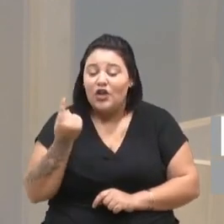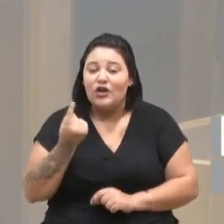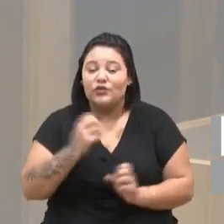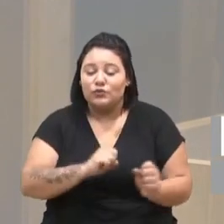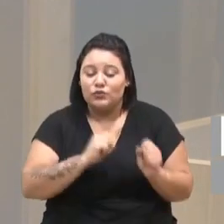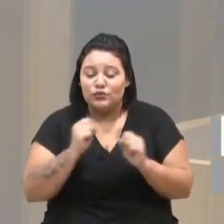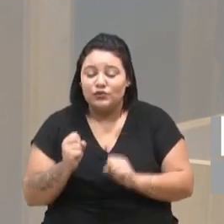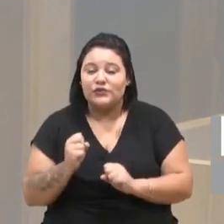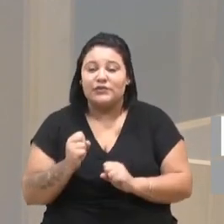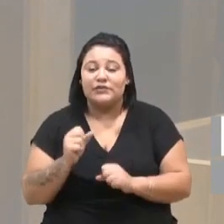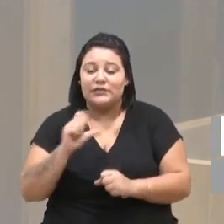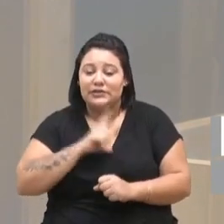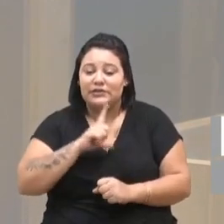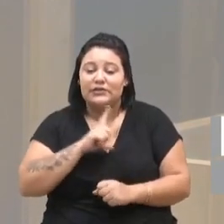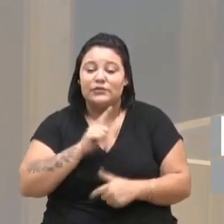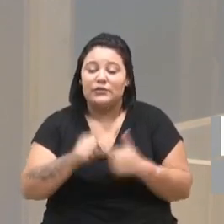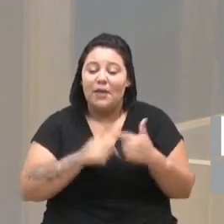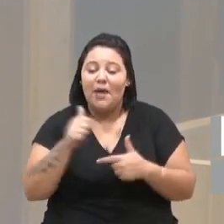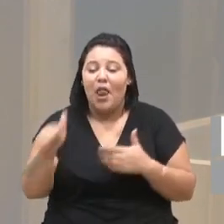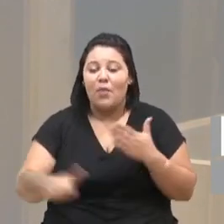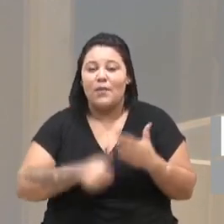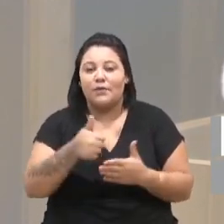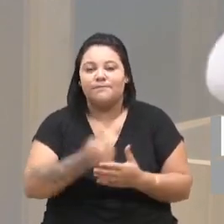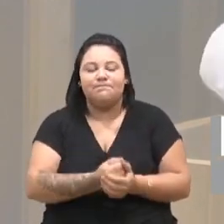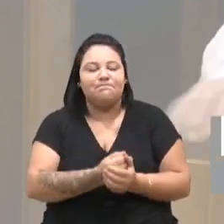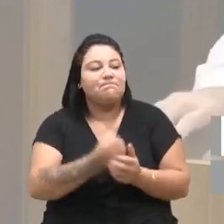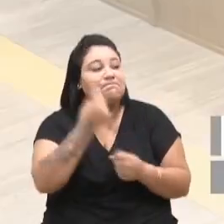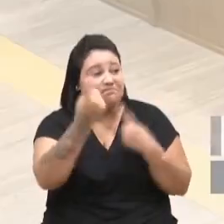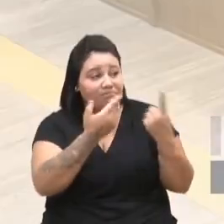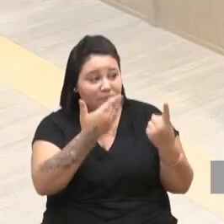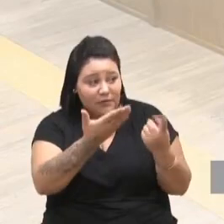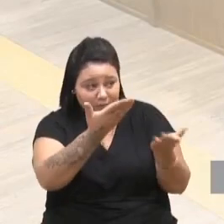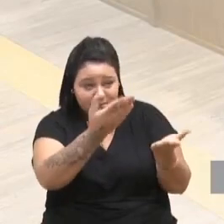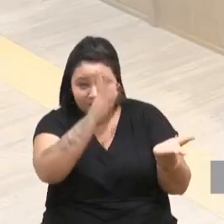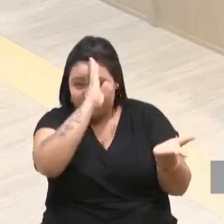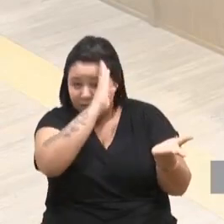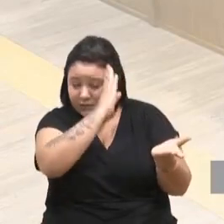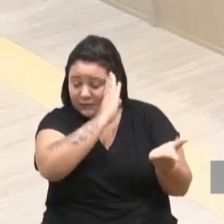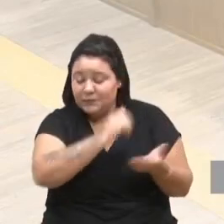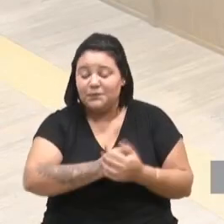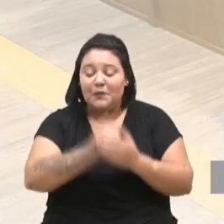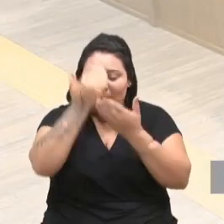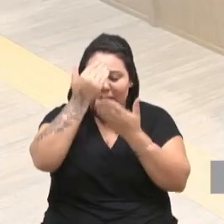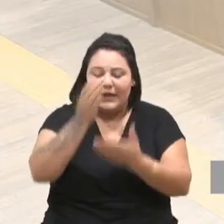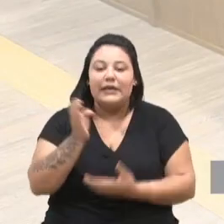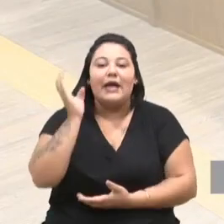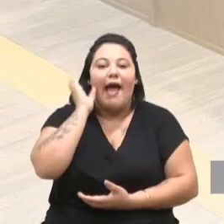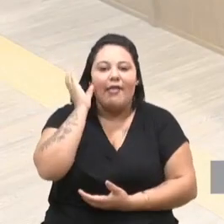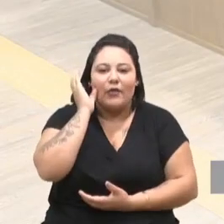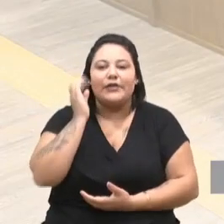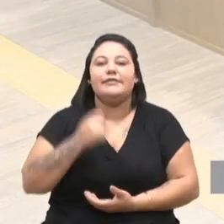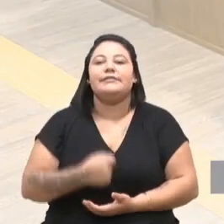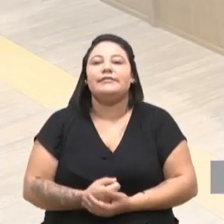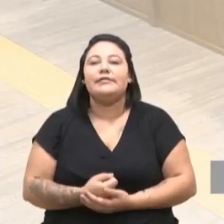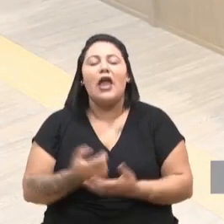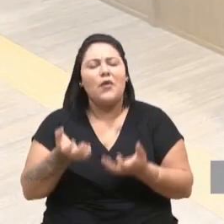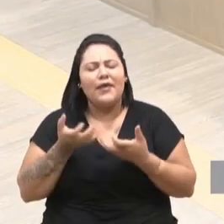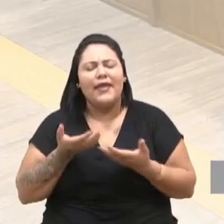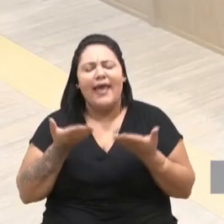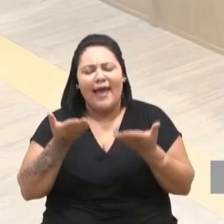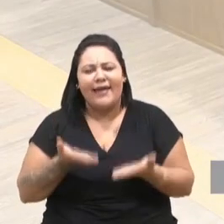mais eficientes. Alguém pediu a parte? Vereador Bressan. Obrigado, vereador Cadore. Eu gostaria aqui